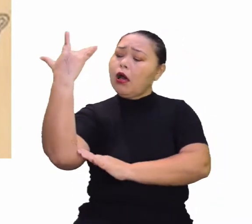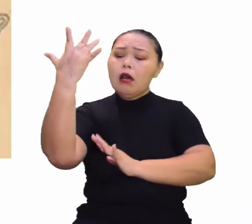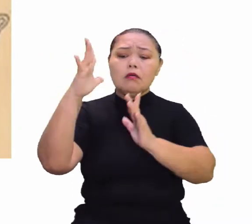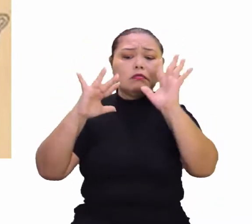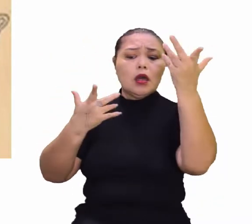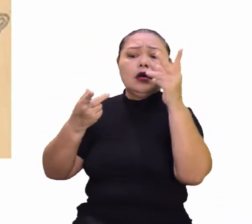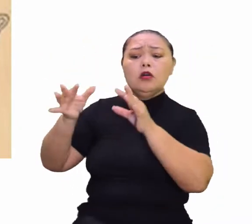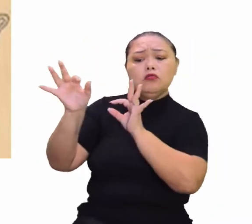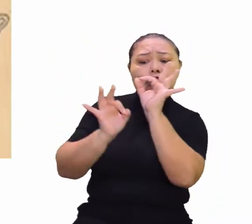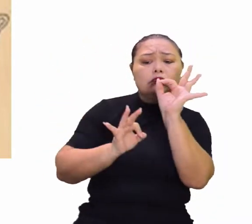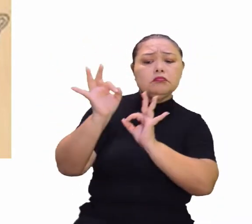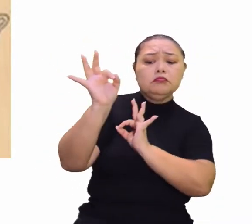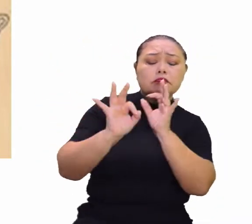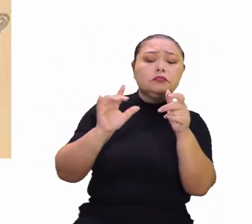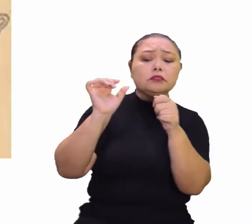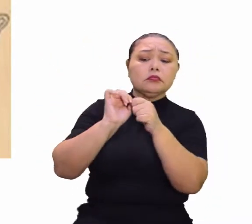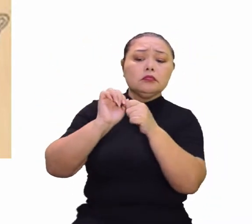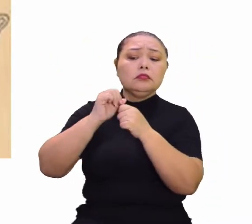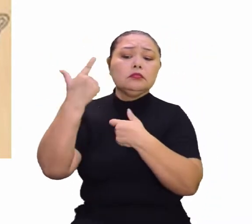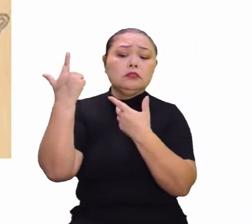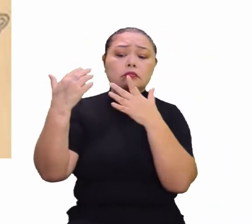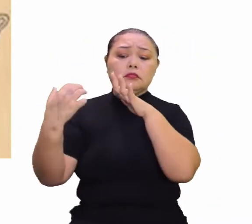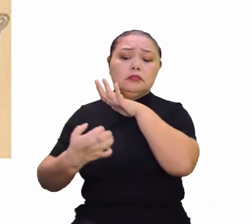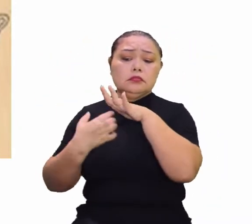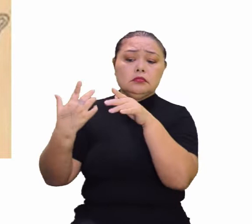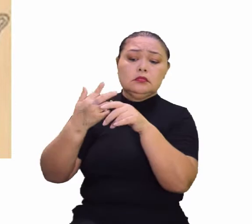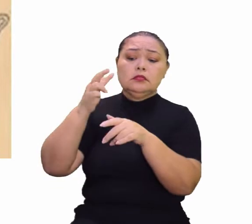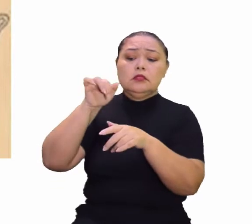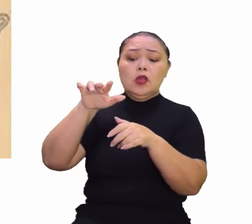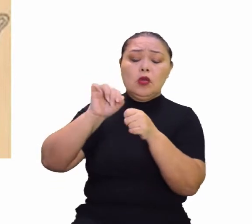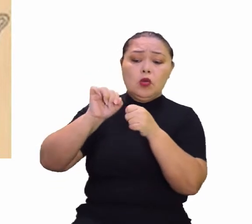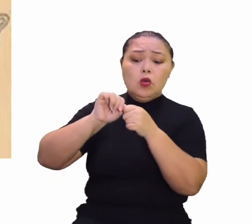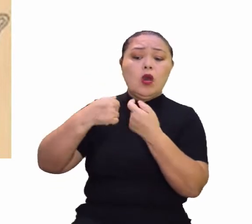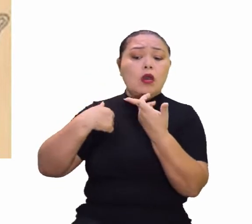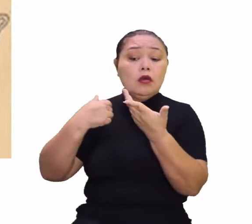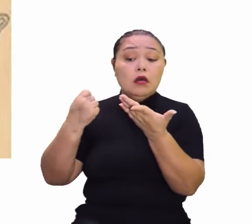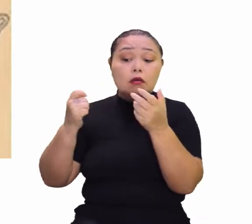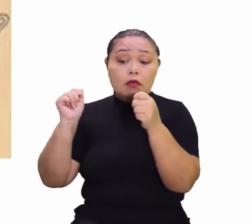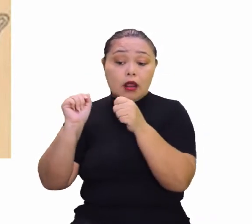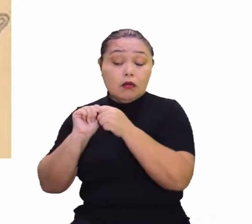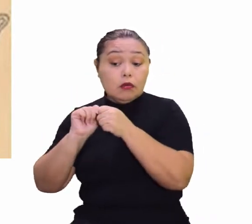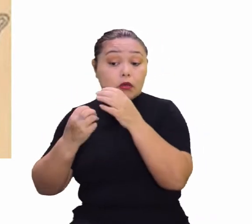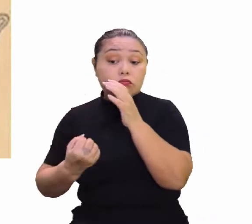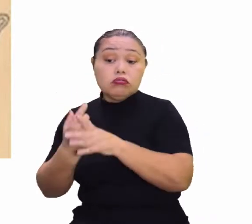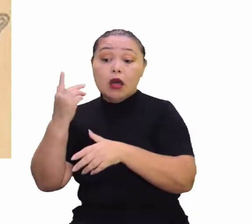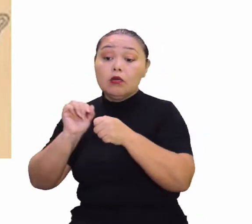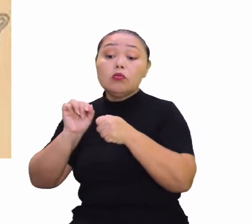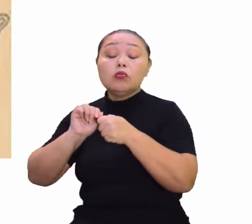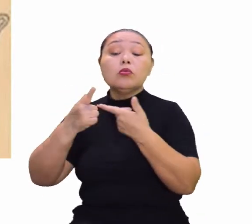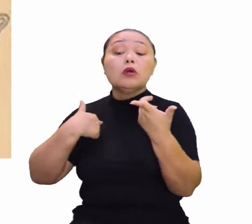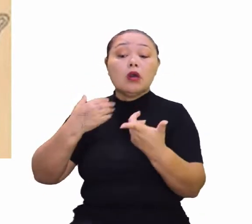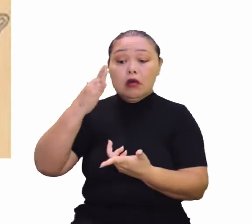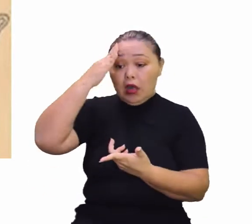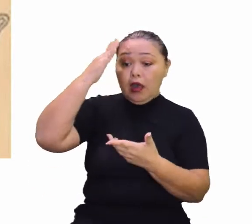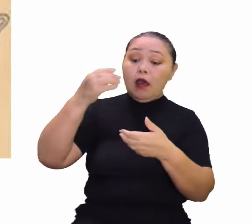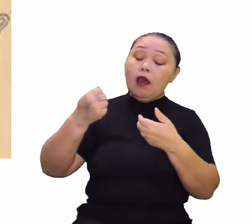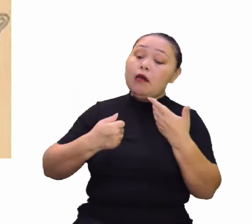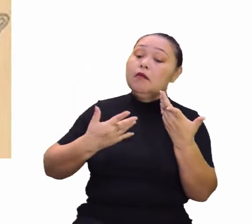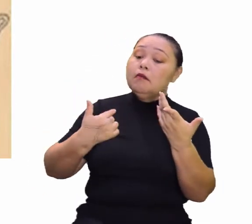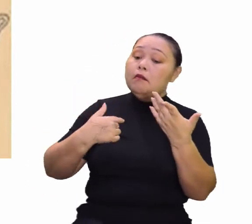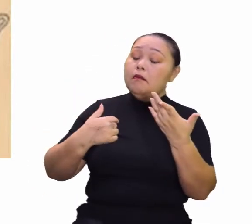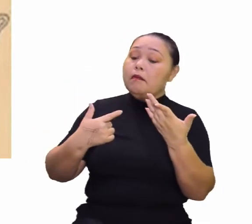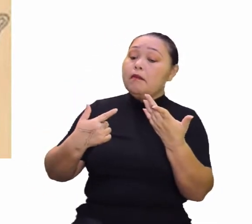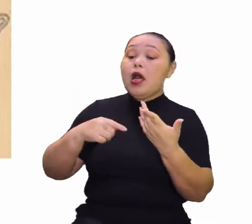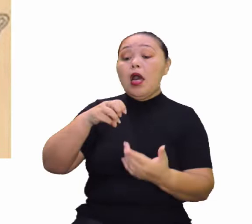a indústria, a segunda revolução industrial, o Fordismo, para a produção de pneus, utilizava essa borracha lá da Malásia.